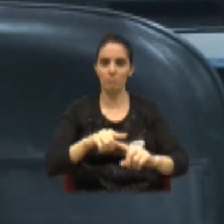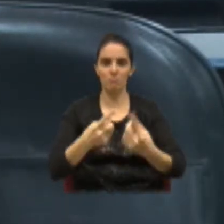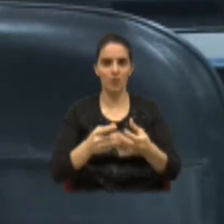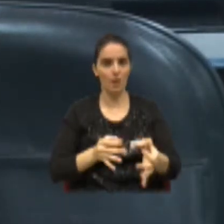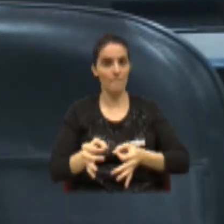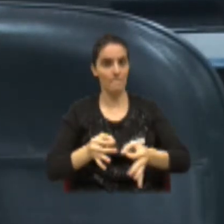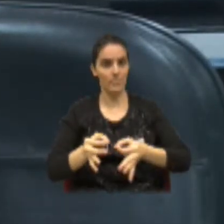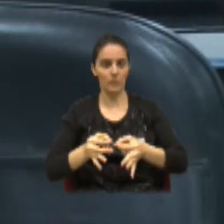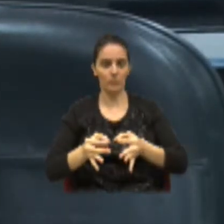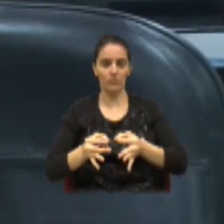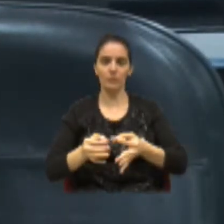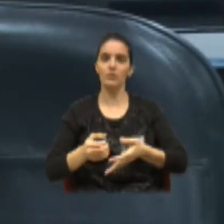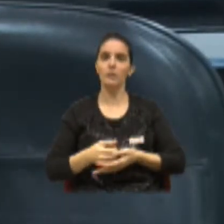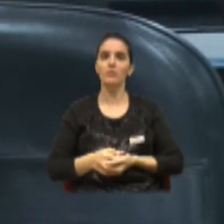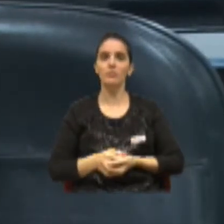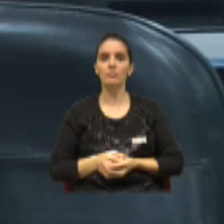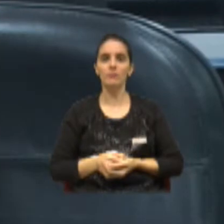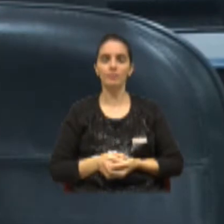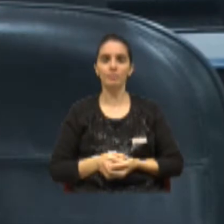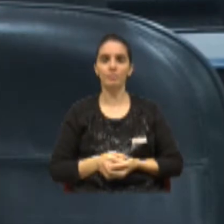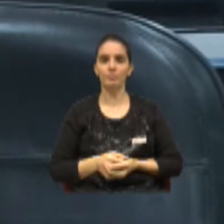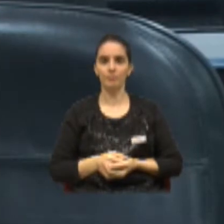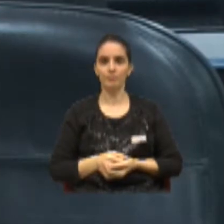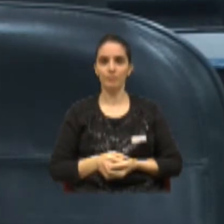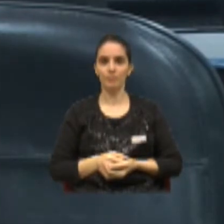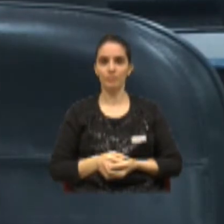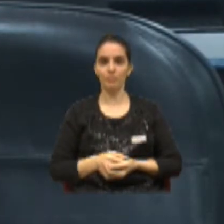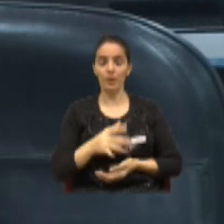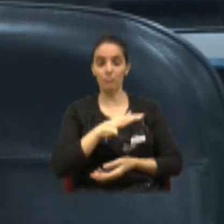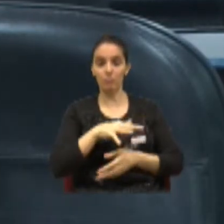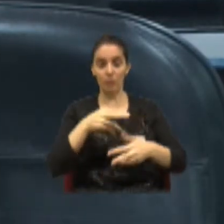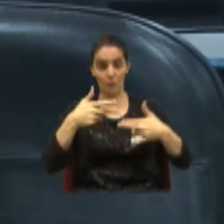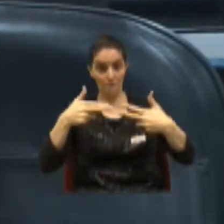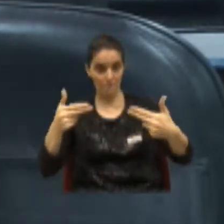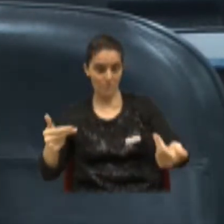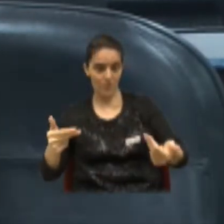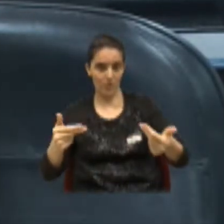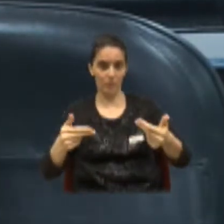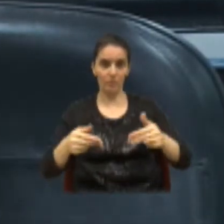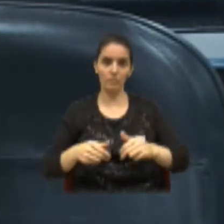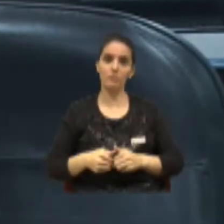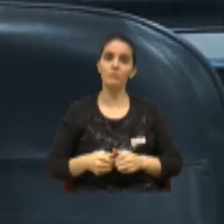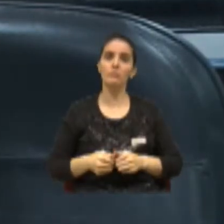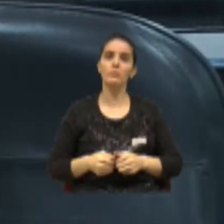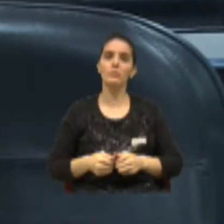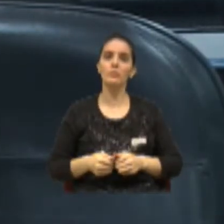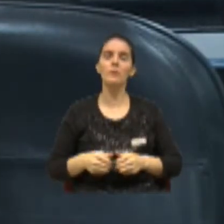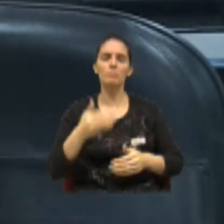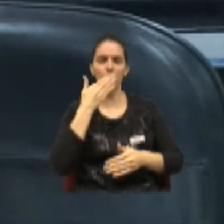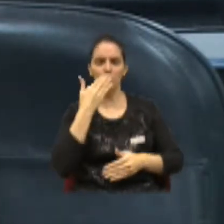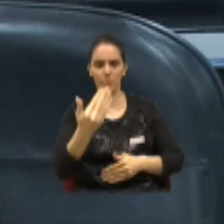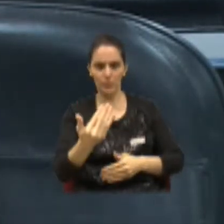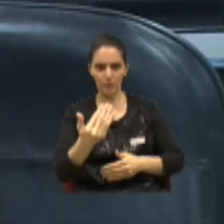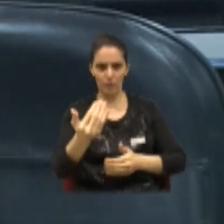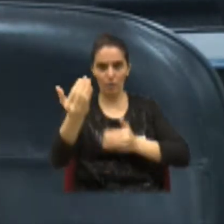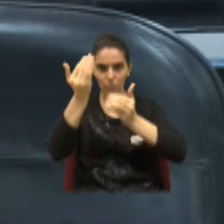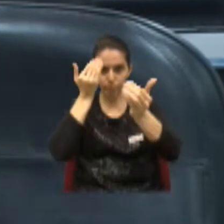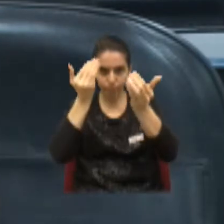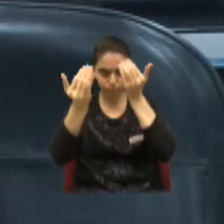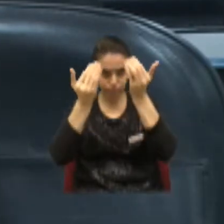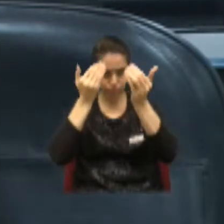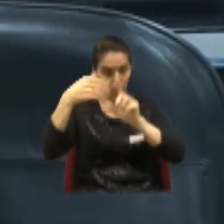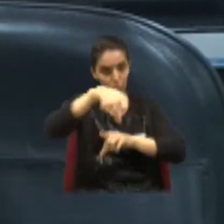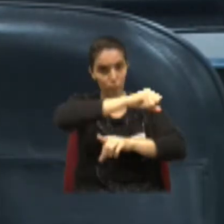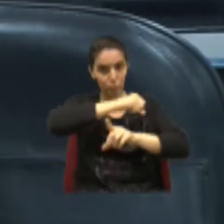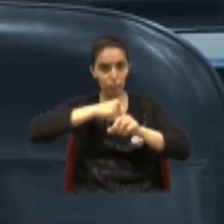que desenvolve, dentro do seu caráter multidisciplinar, buscando o apoio psicossocial, buscando a discussão